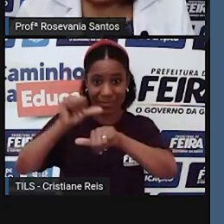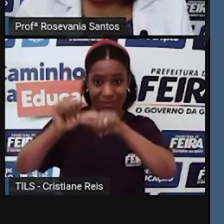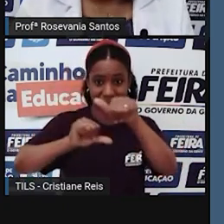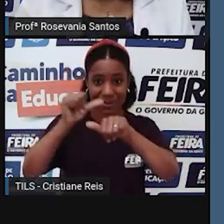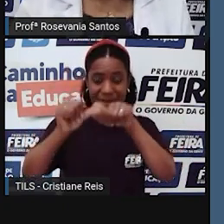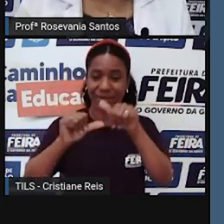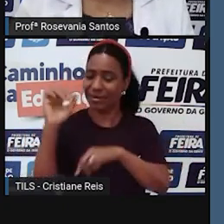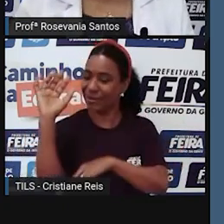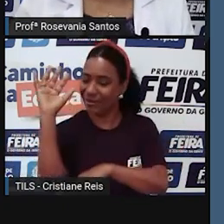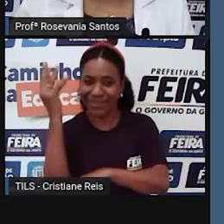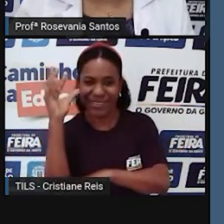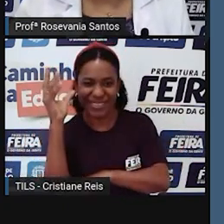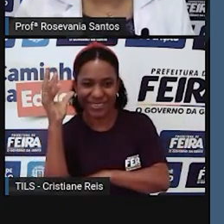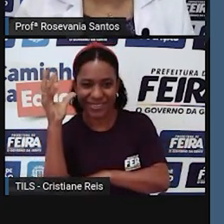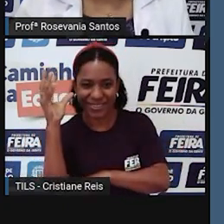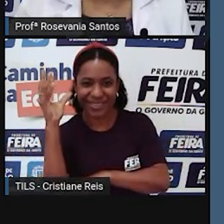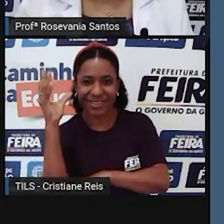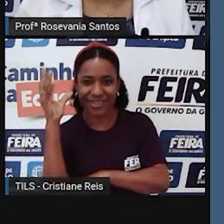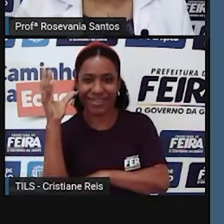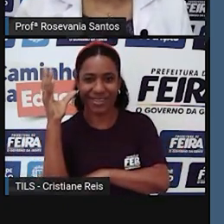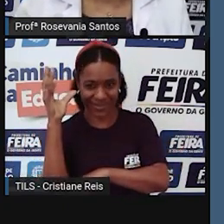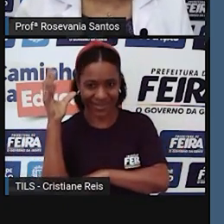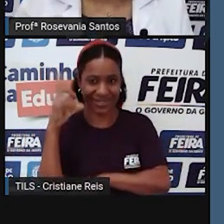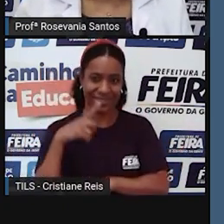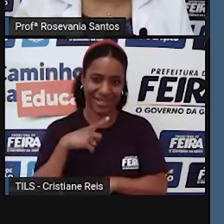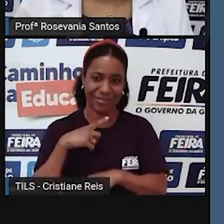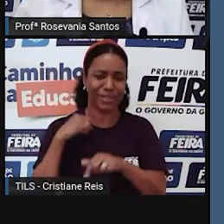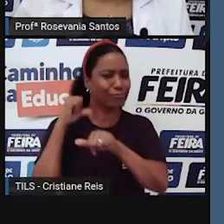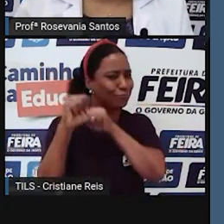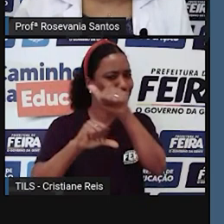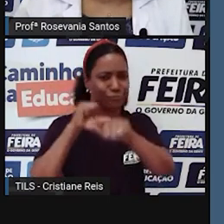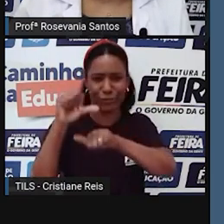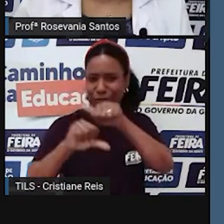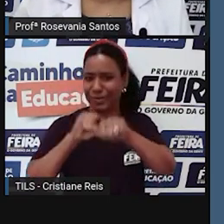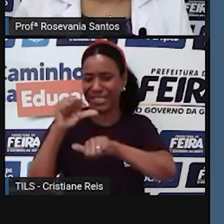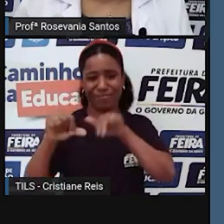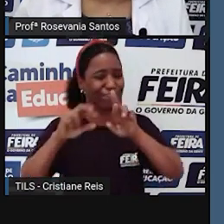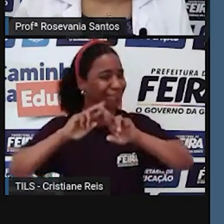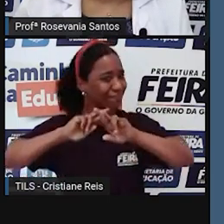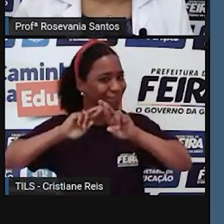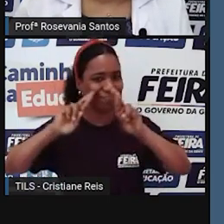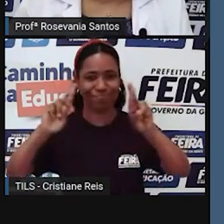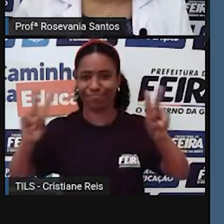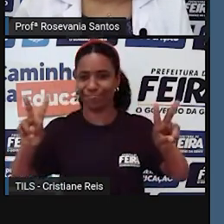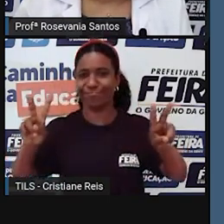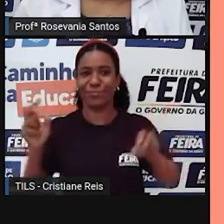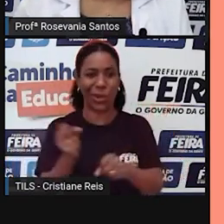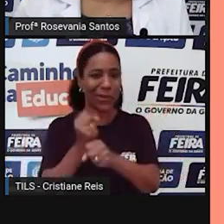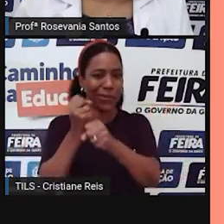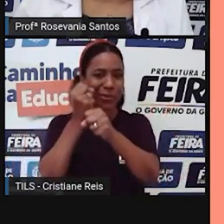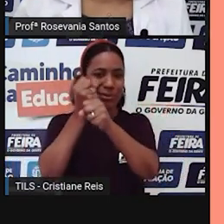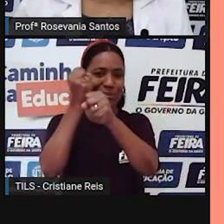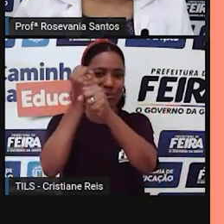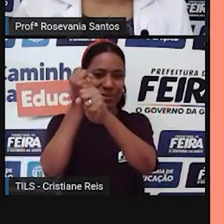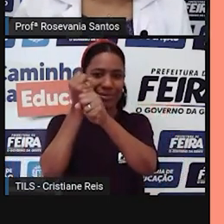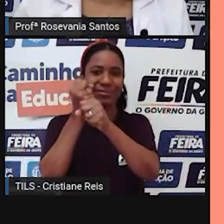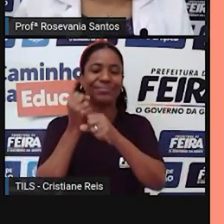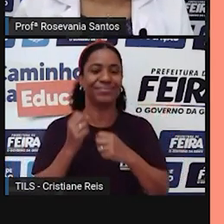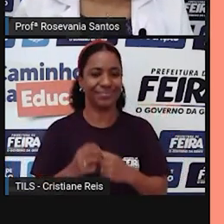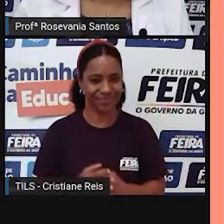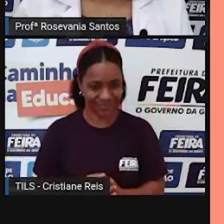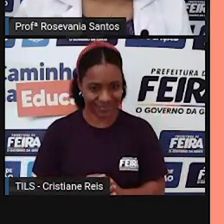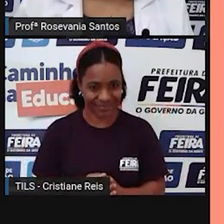de natural, mas na realidade já está totalmente modificado. Então essas são as paisagens aí, só para ficar